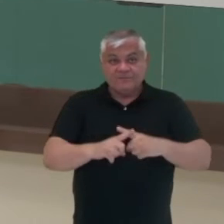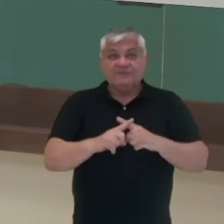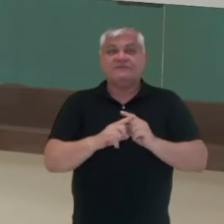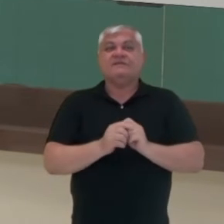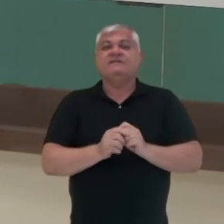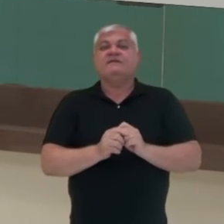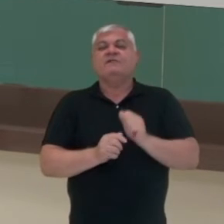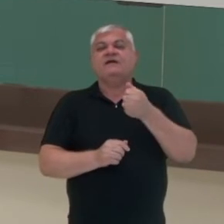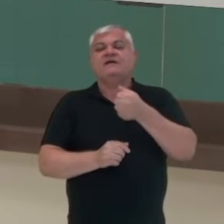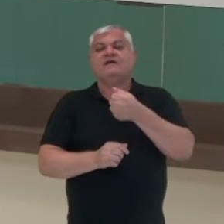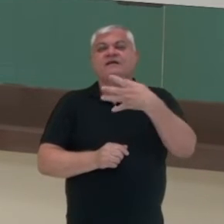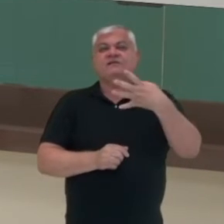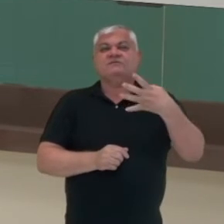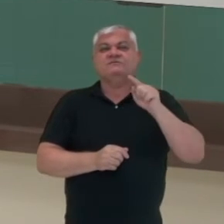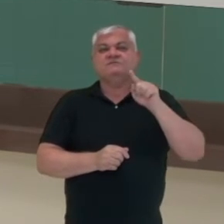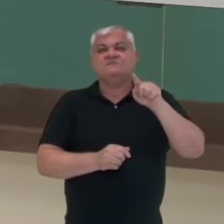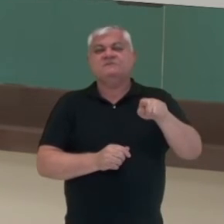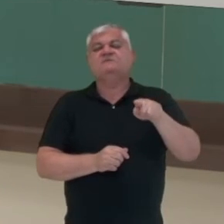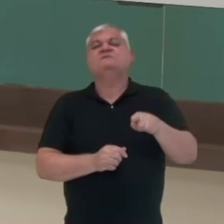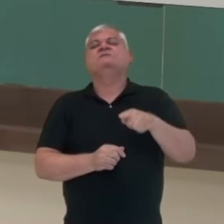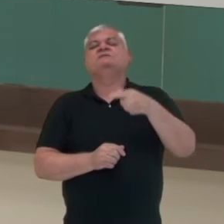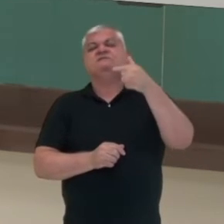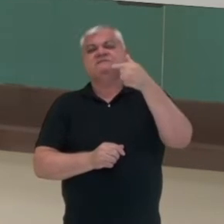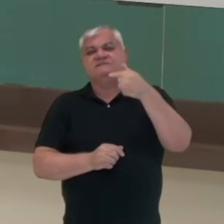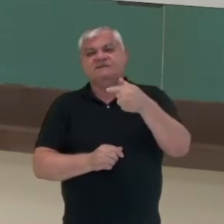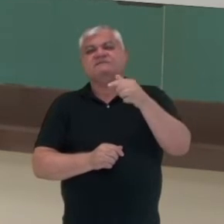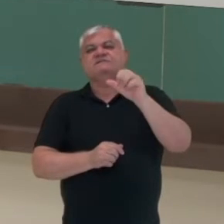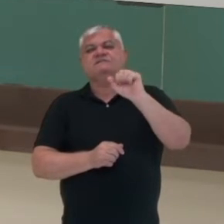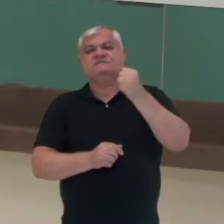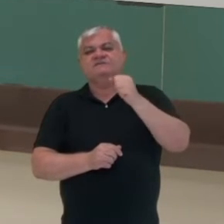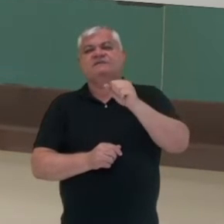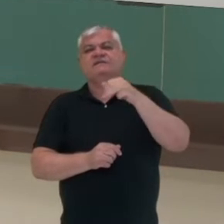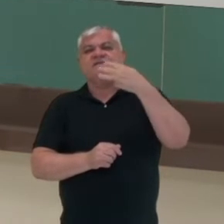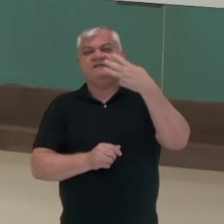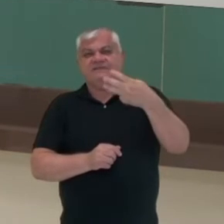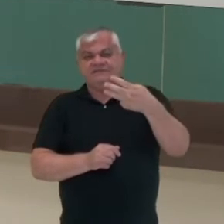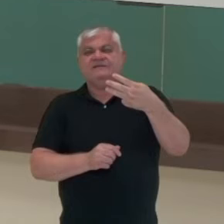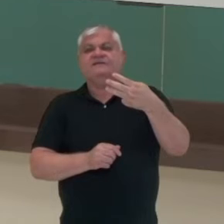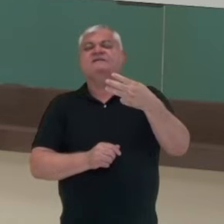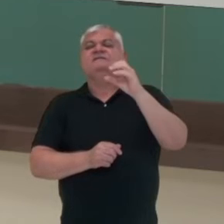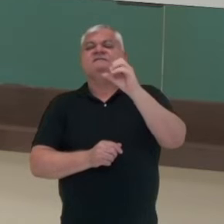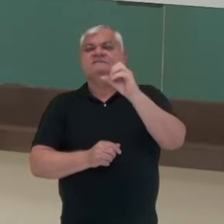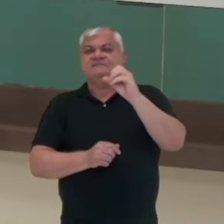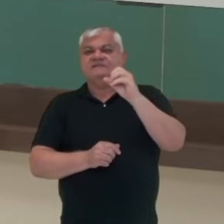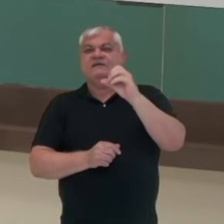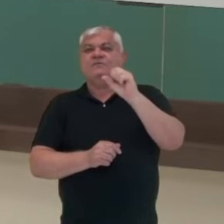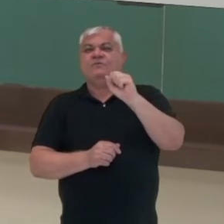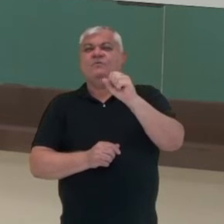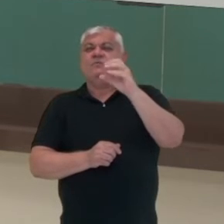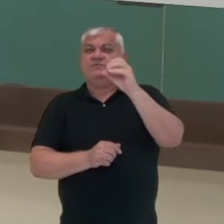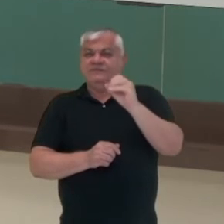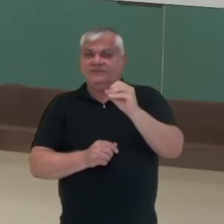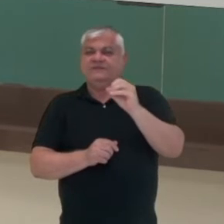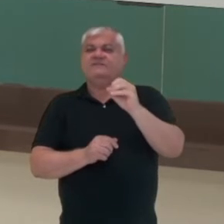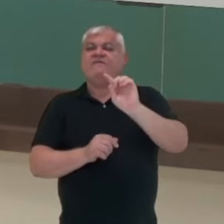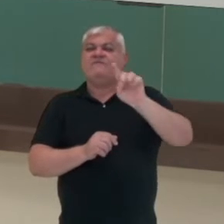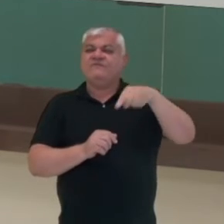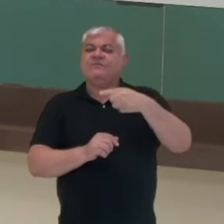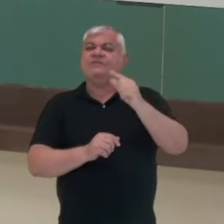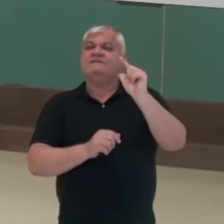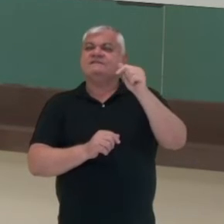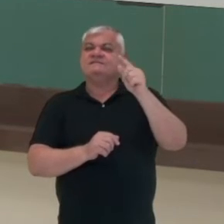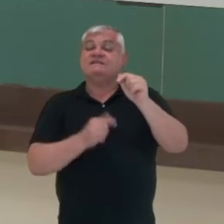A1, chegamos ao valor passado 10 anos, que a população corresponde a